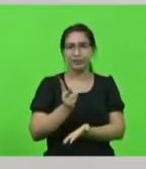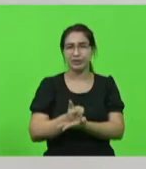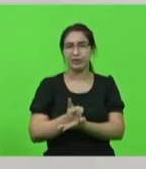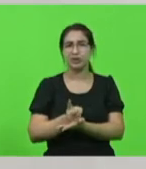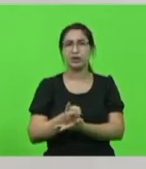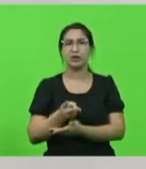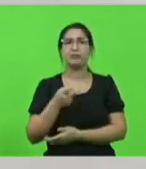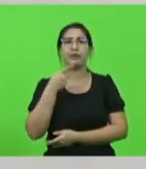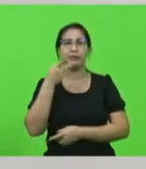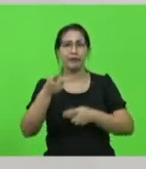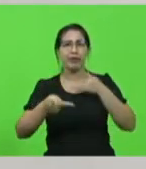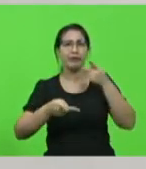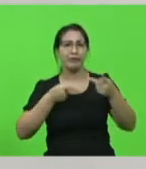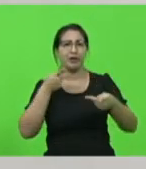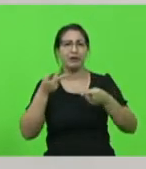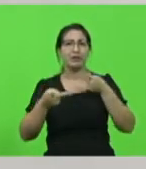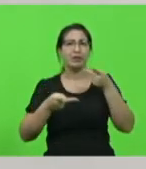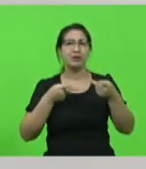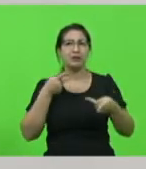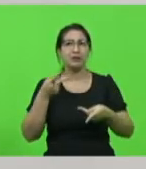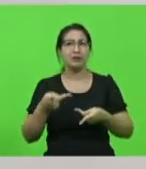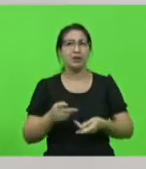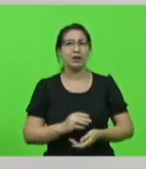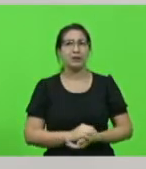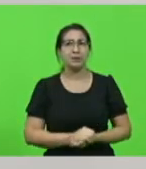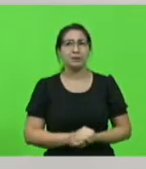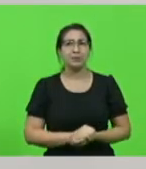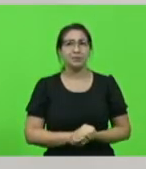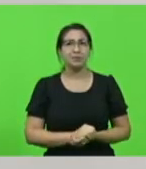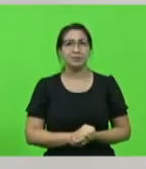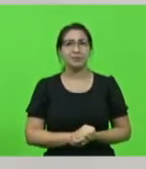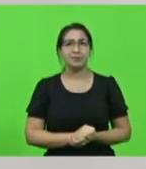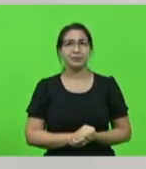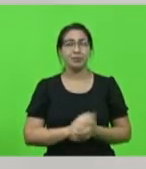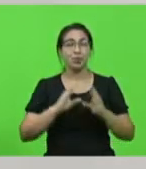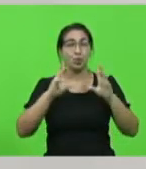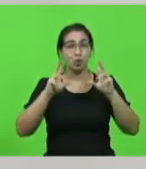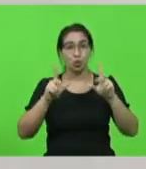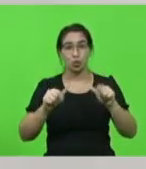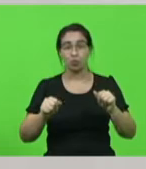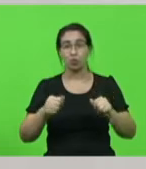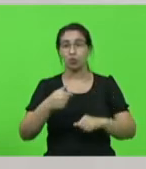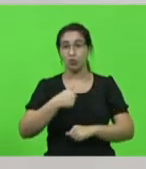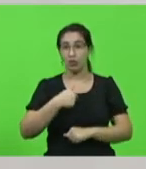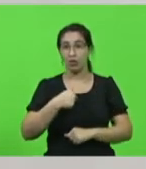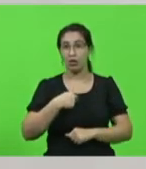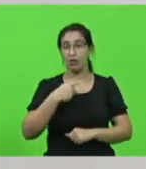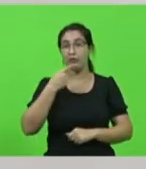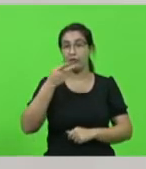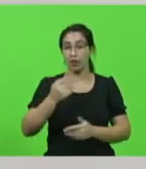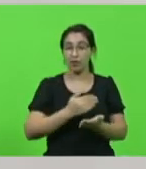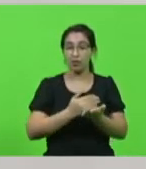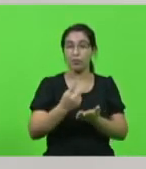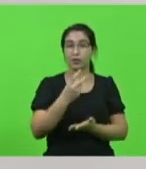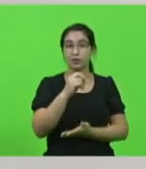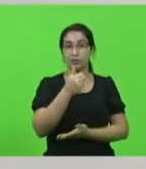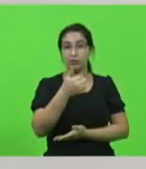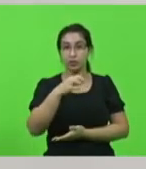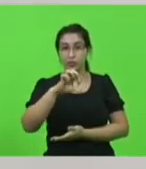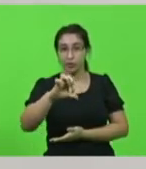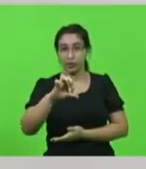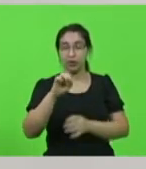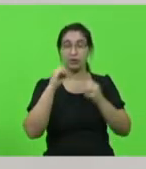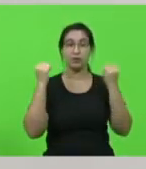processo administrativo. Na ANTAC, fará tudo o que eu falei desde 2019, e a